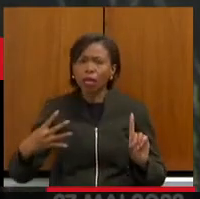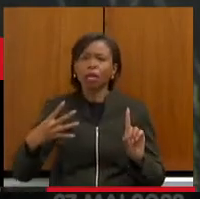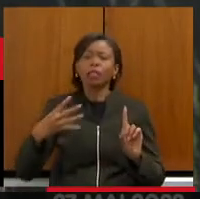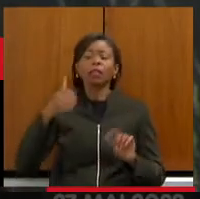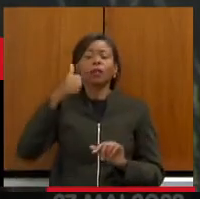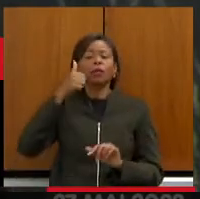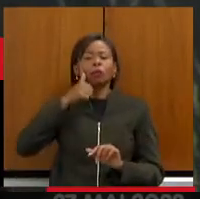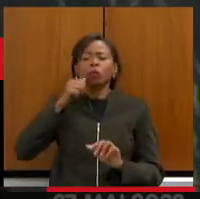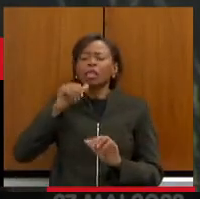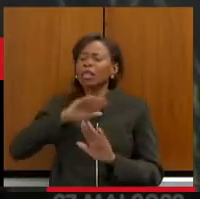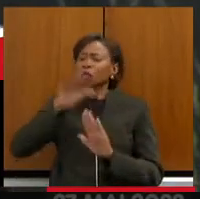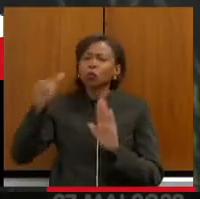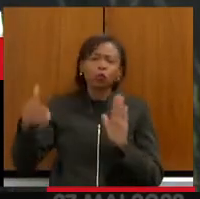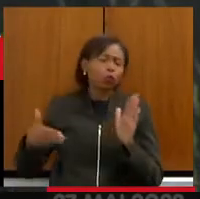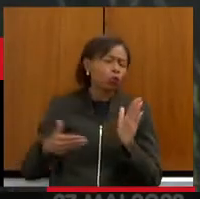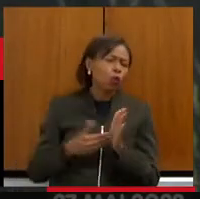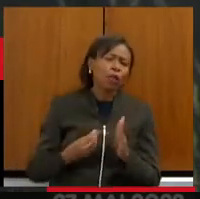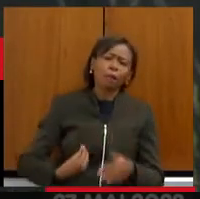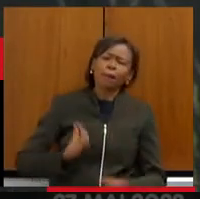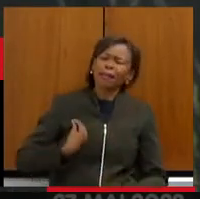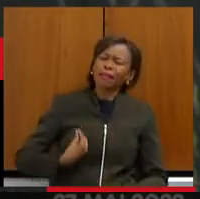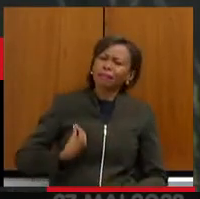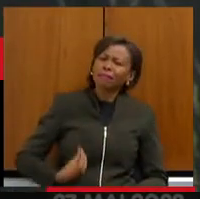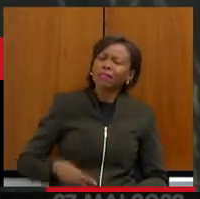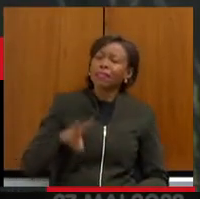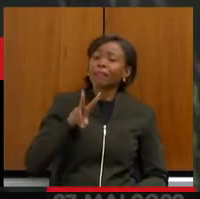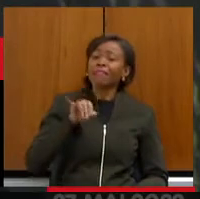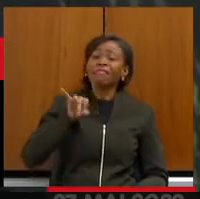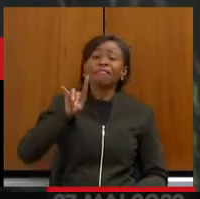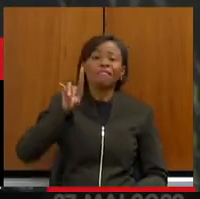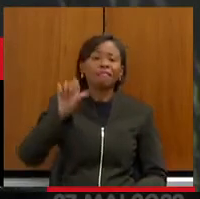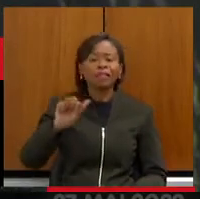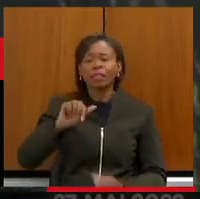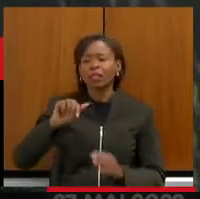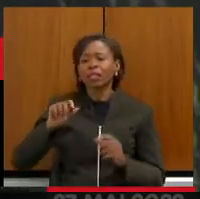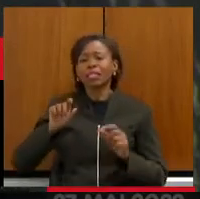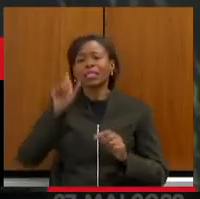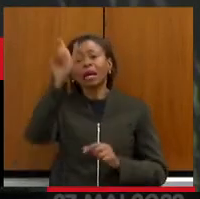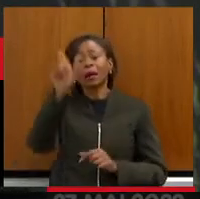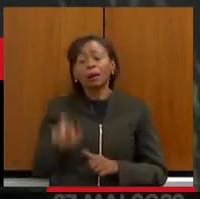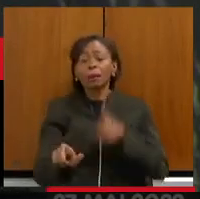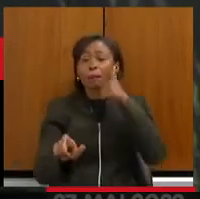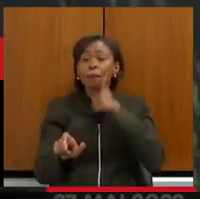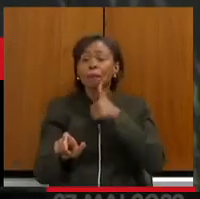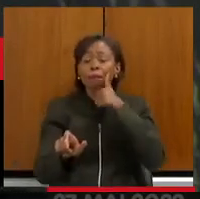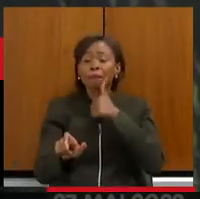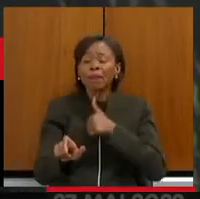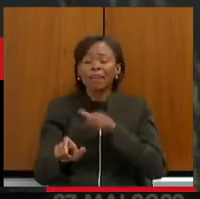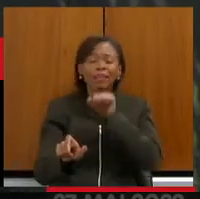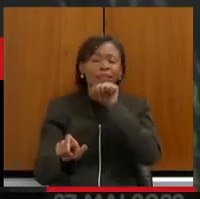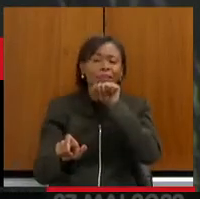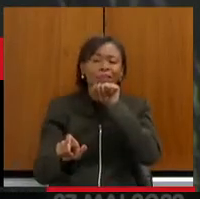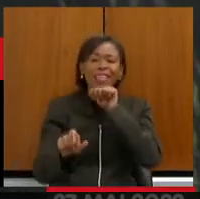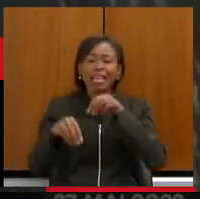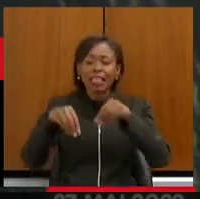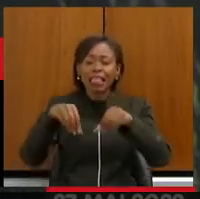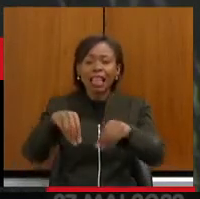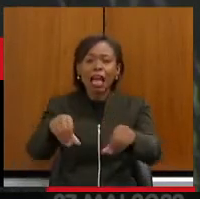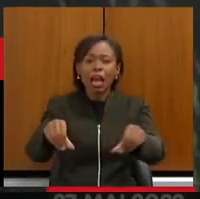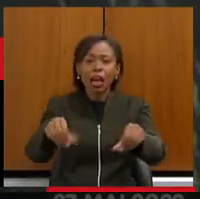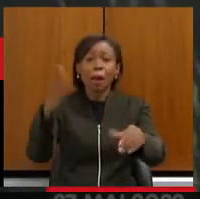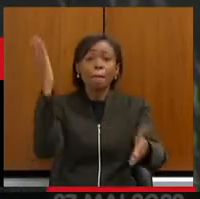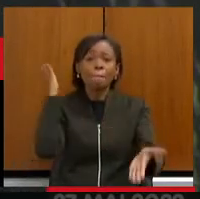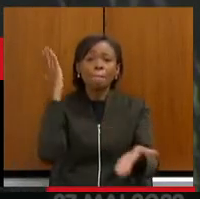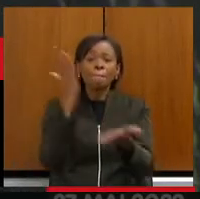pela vida de todas as mulheres pela vida da a mulher Mãe Terra tirem o